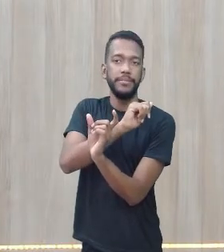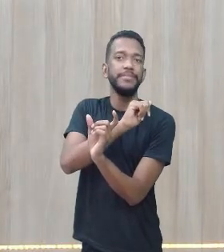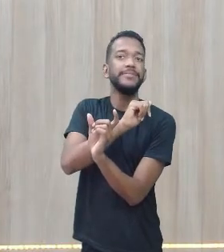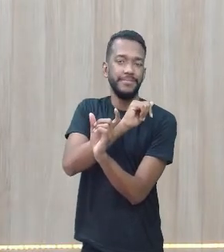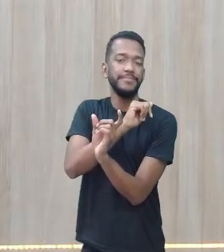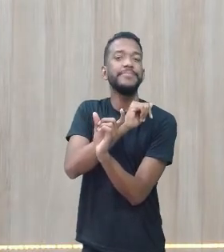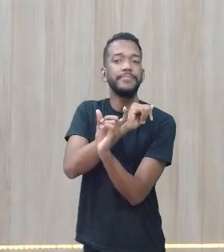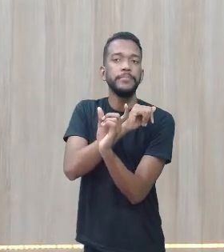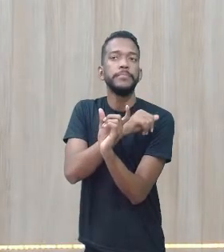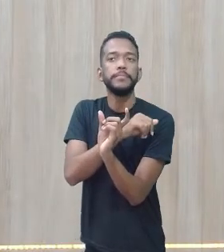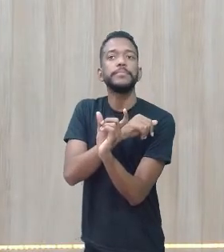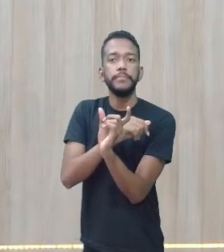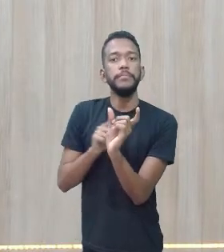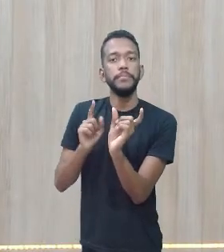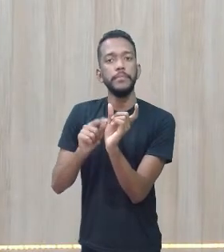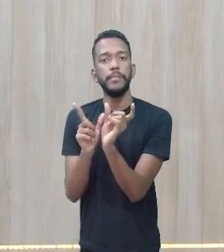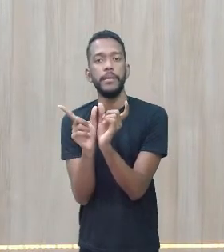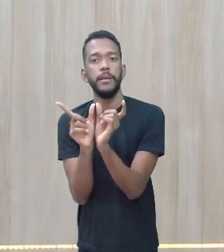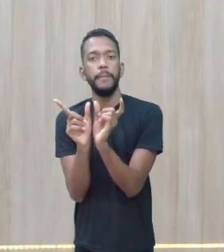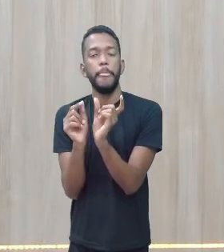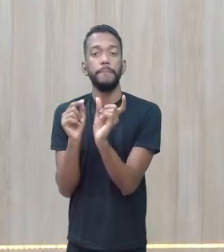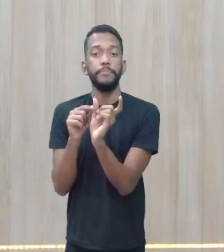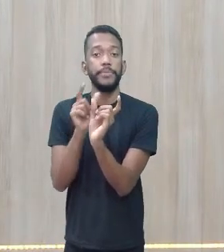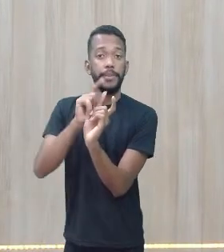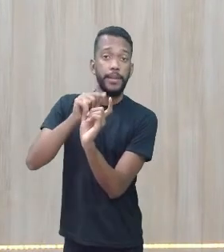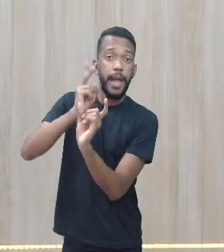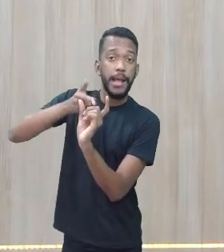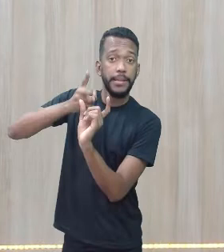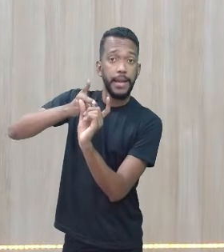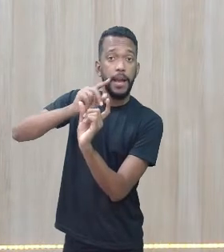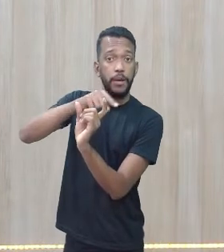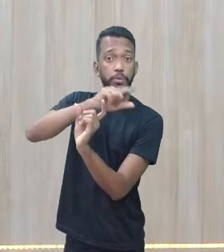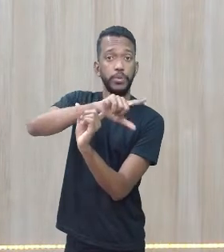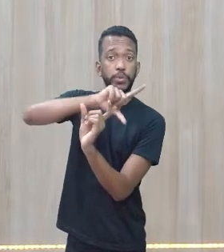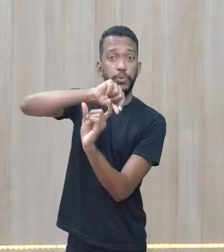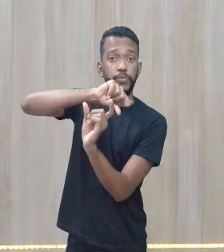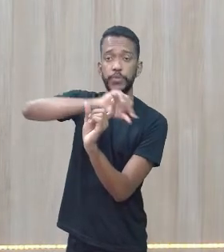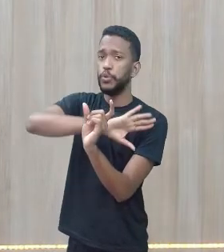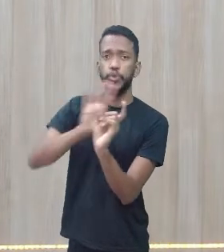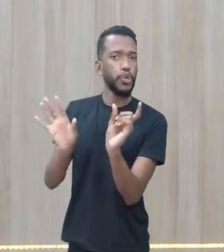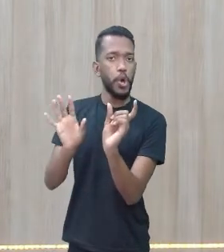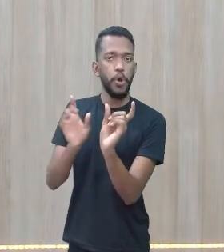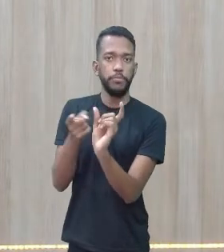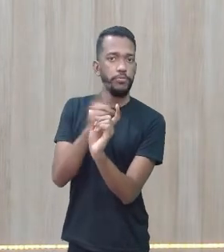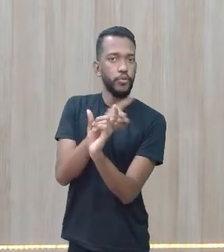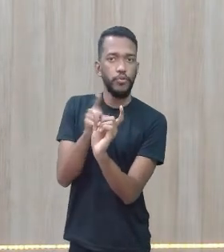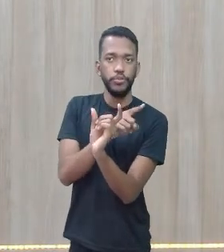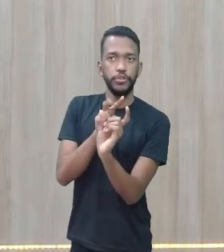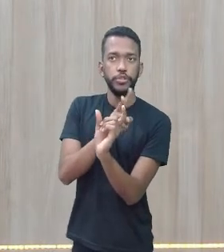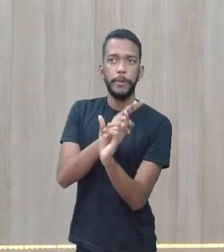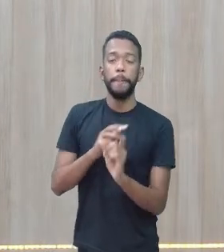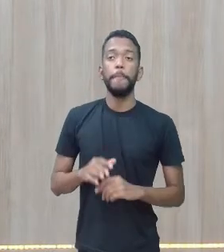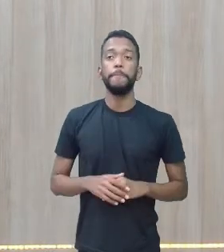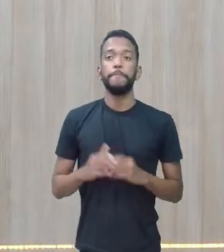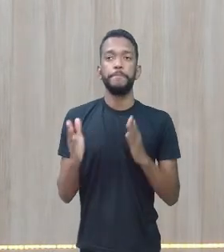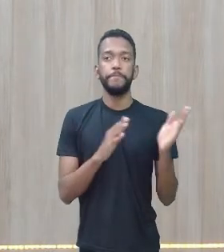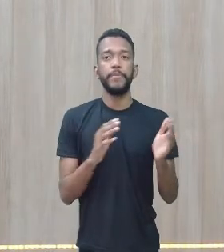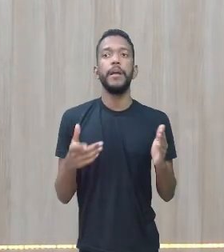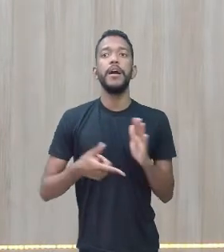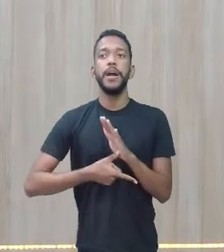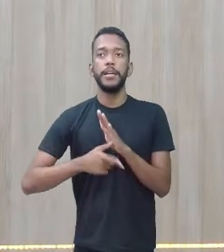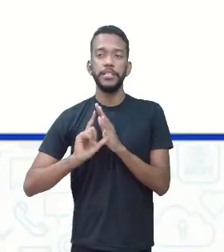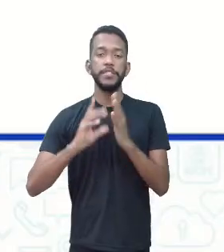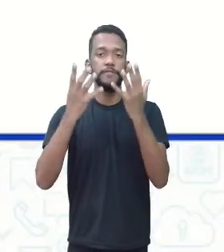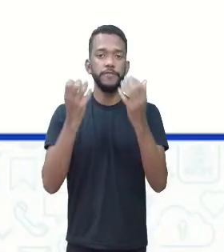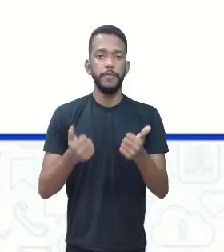temos aqui o radical mais o sufixo. Agora vamos conhecer a vogal e consoante